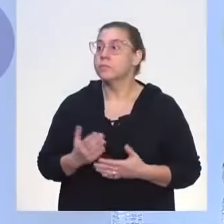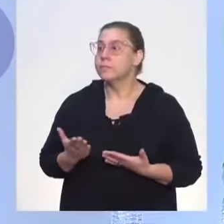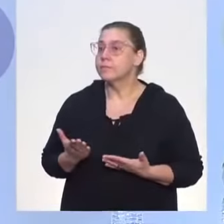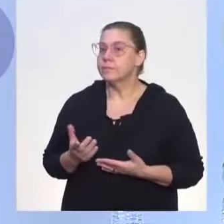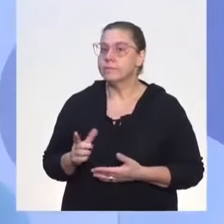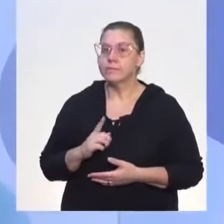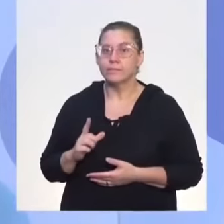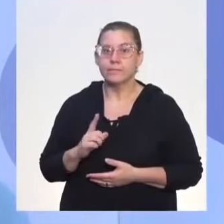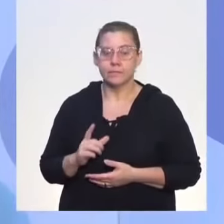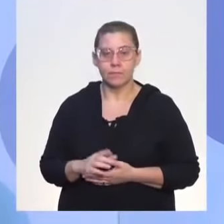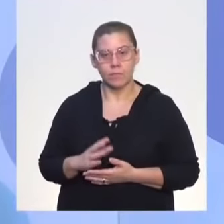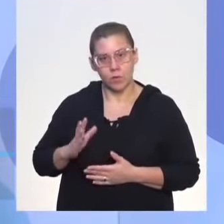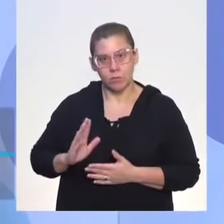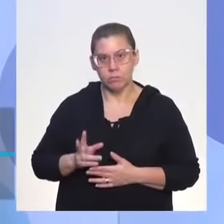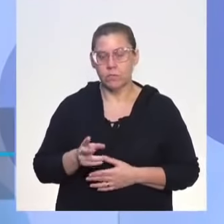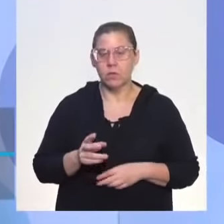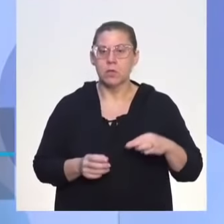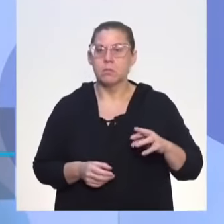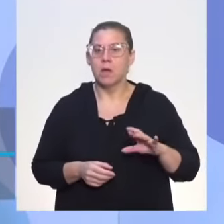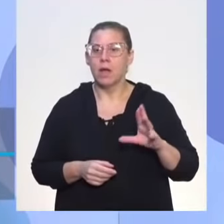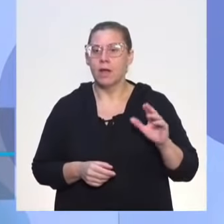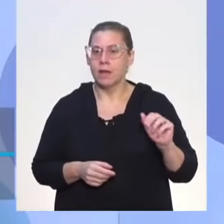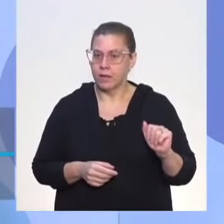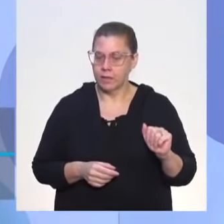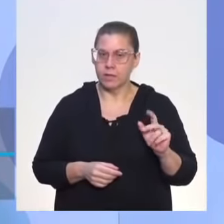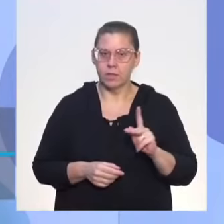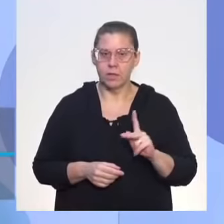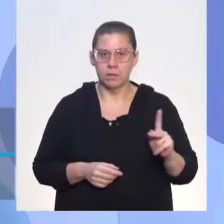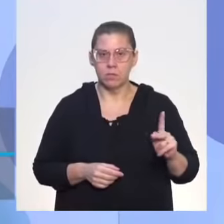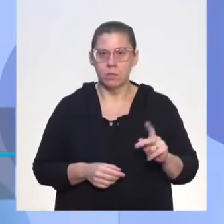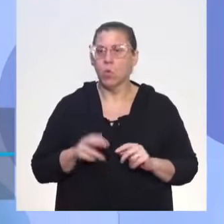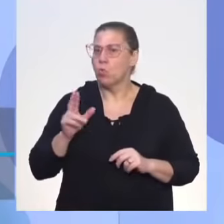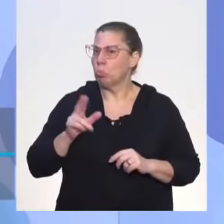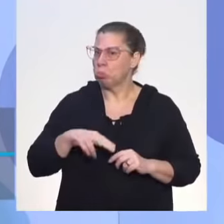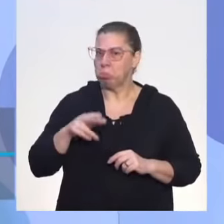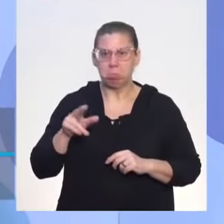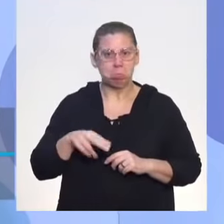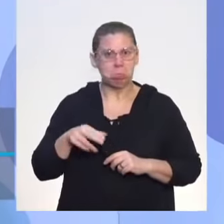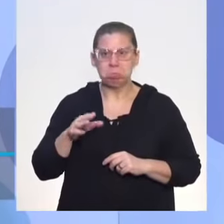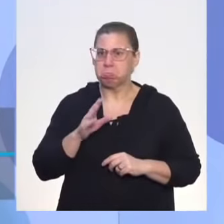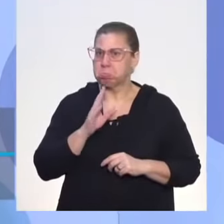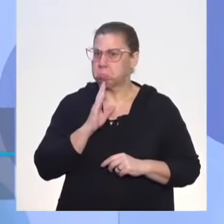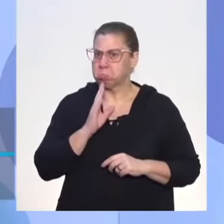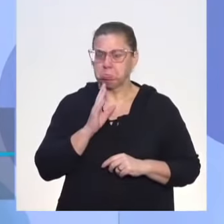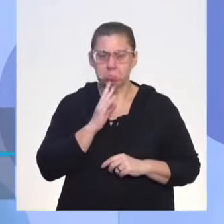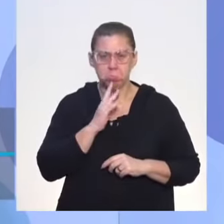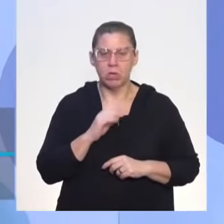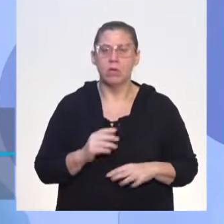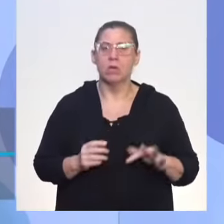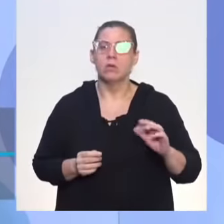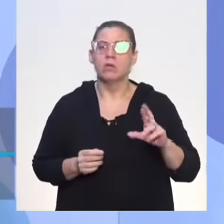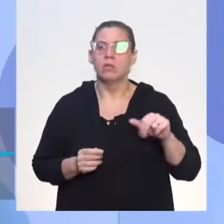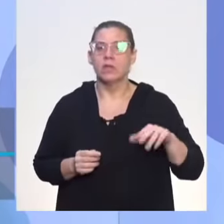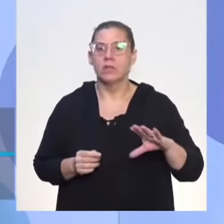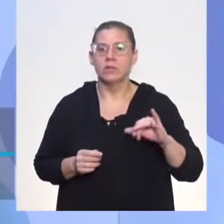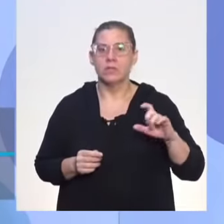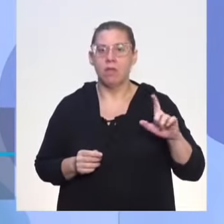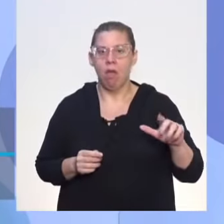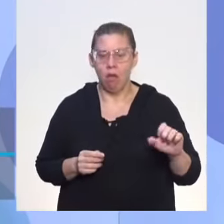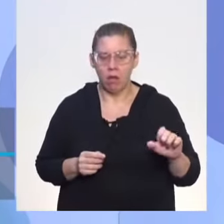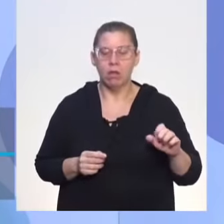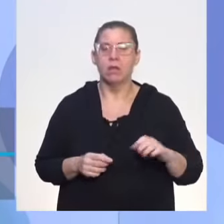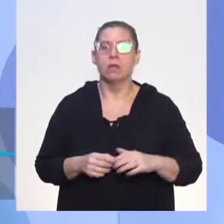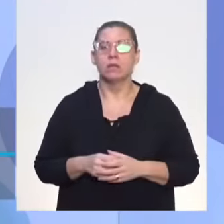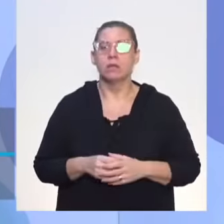Andréia. Vamos lá. A Maria Vitória, da Pro Rosilma, colocou, nunca ouvi falar. A Franciele, da Pro